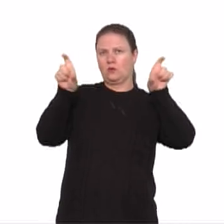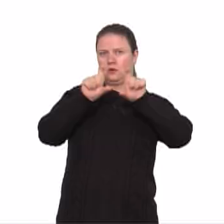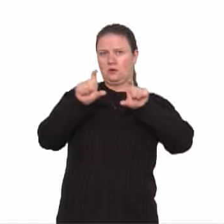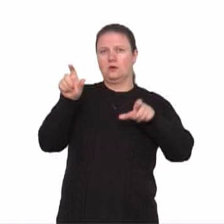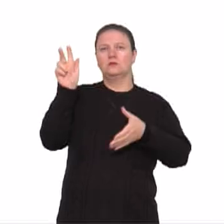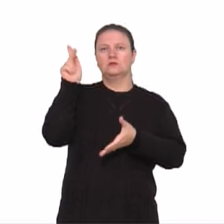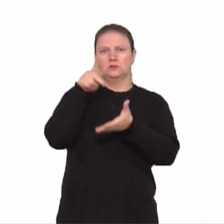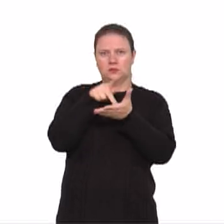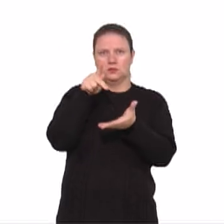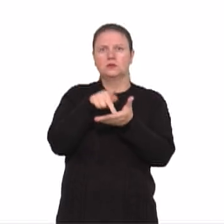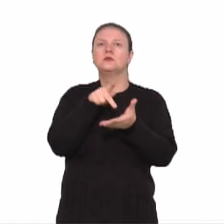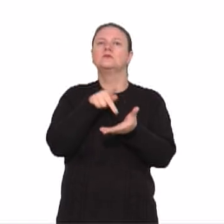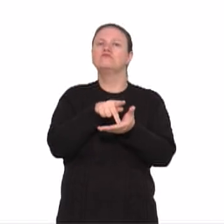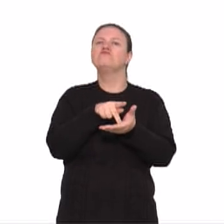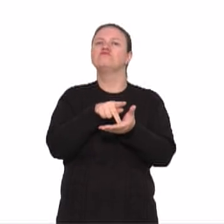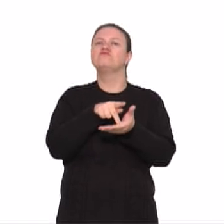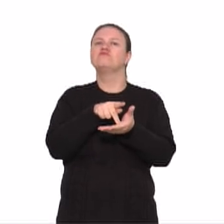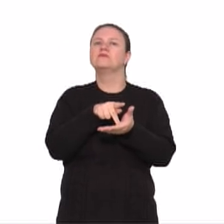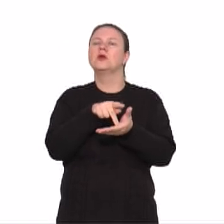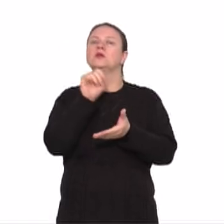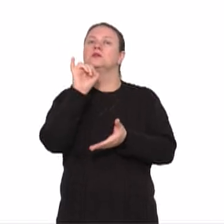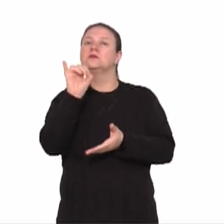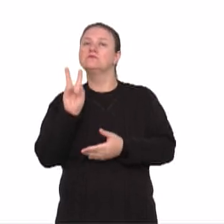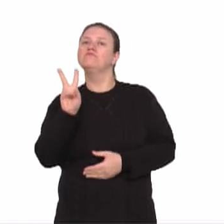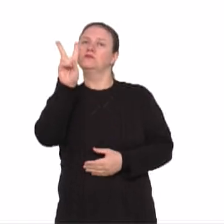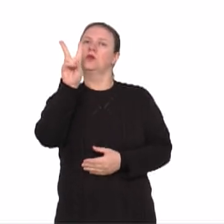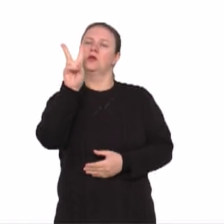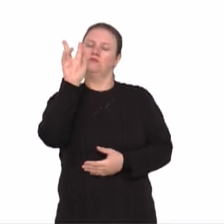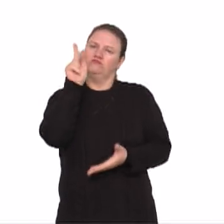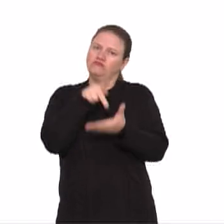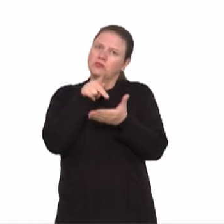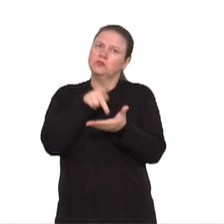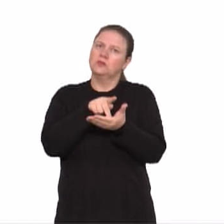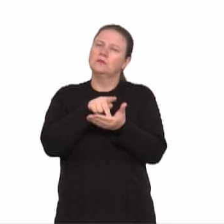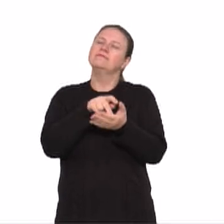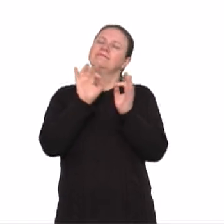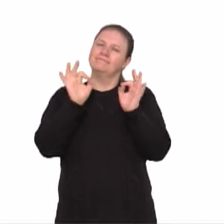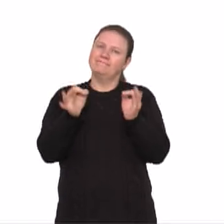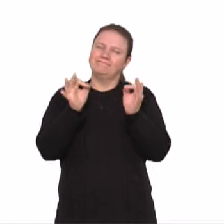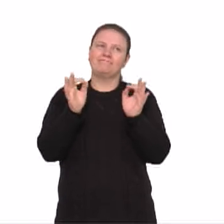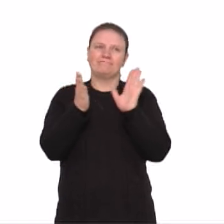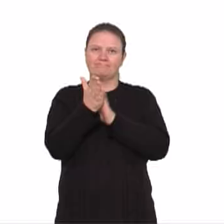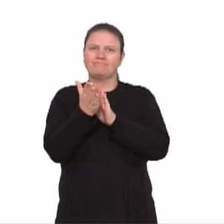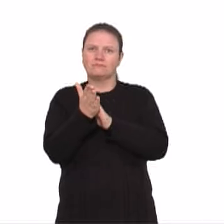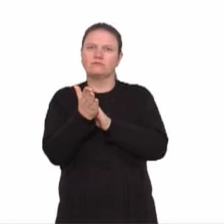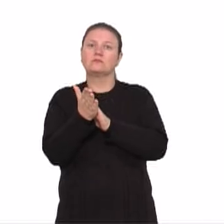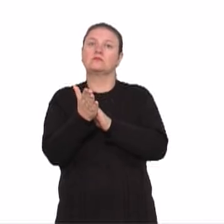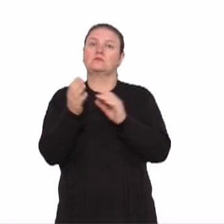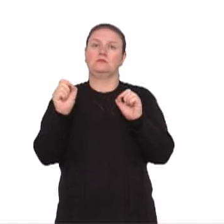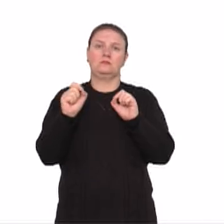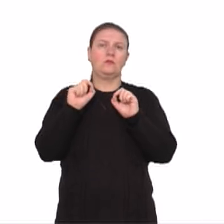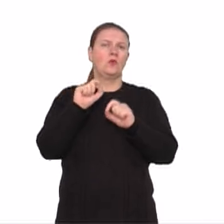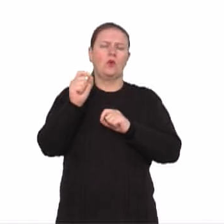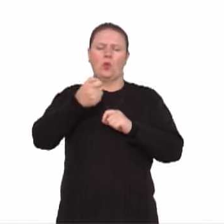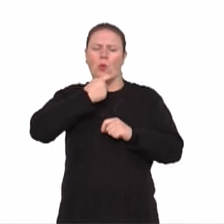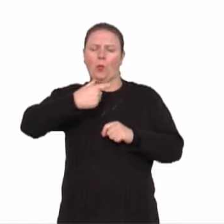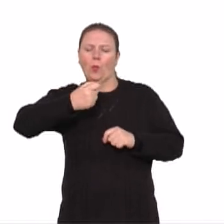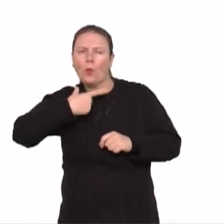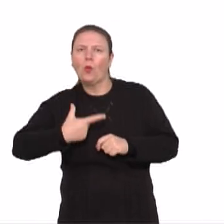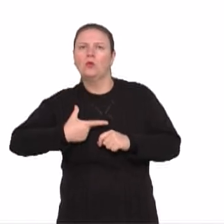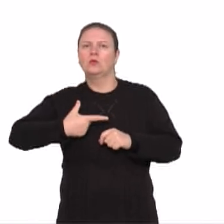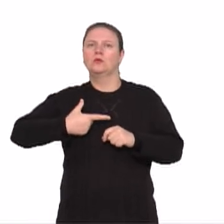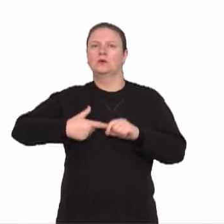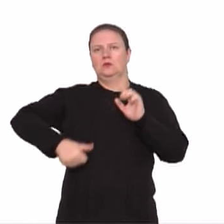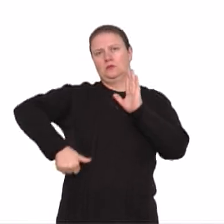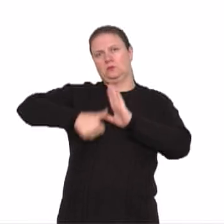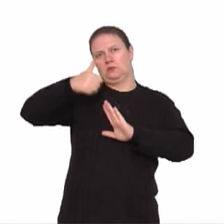verdadeira. Então, quem marcou um V para essa alternativa segunda, que diz lá, as charges e as tirinhas apresentam humor, porém a primeira,